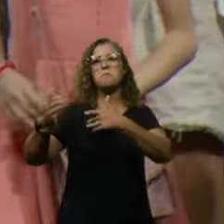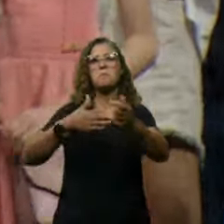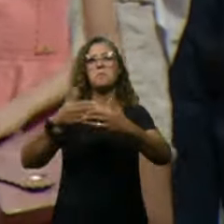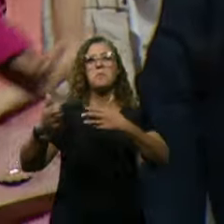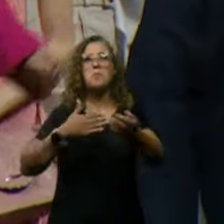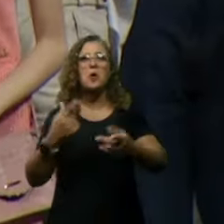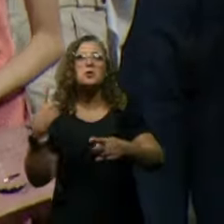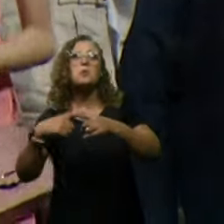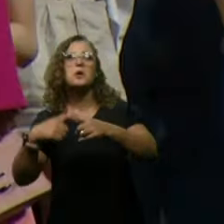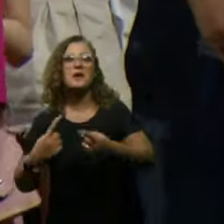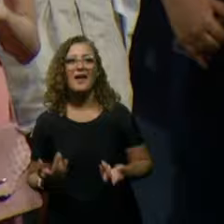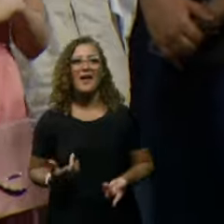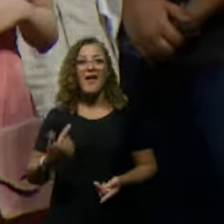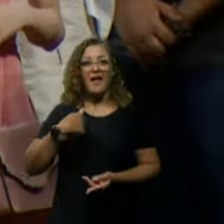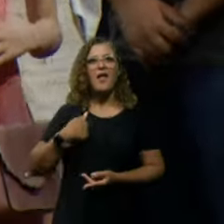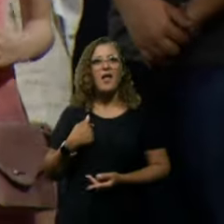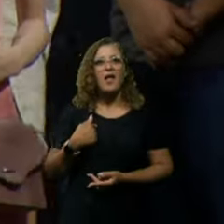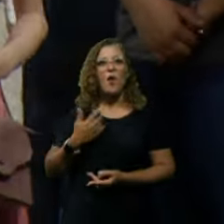aquela